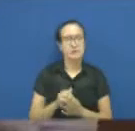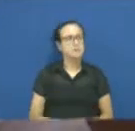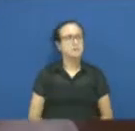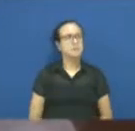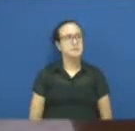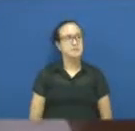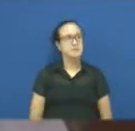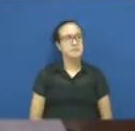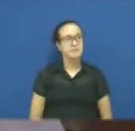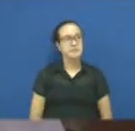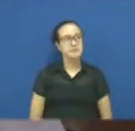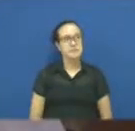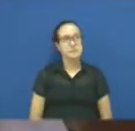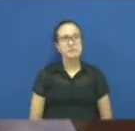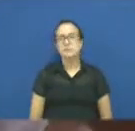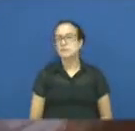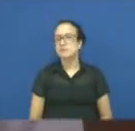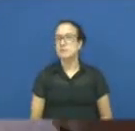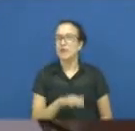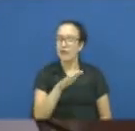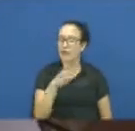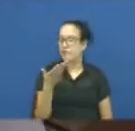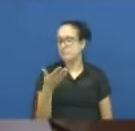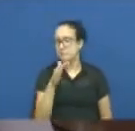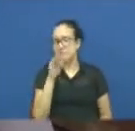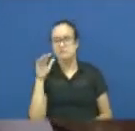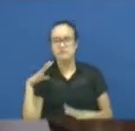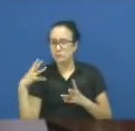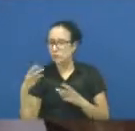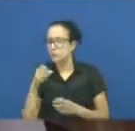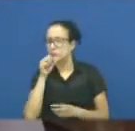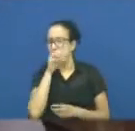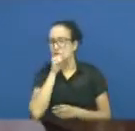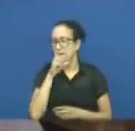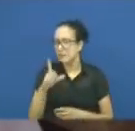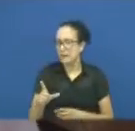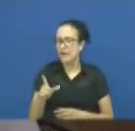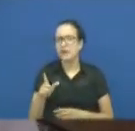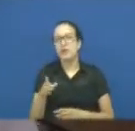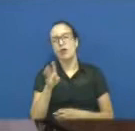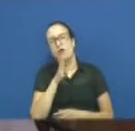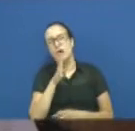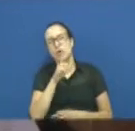carinhosamente chamado por toda a cidade de Limeira, como era conhecido, de Lelo.